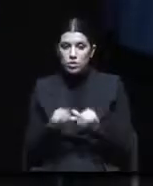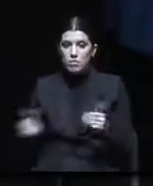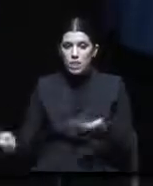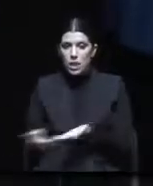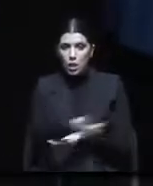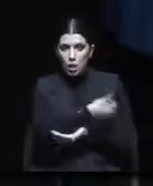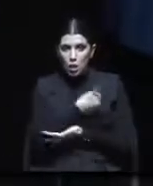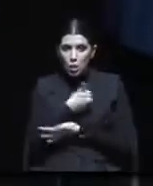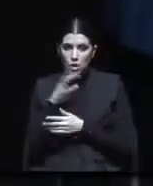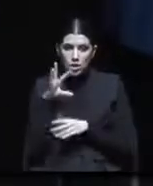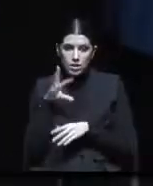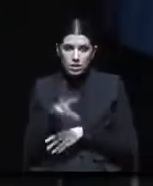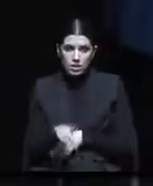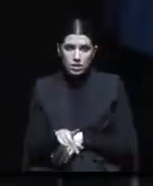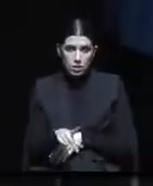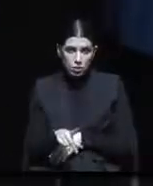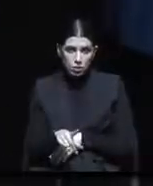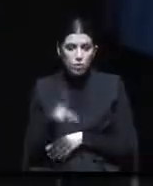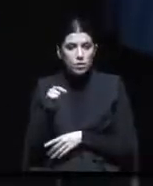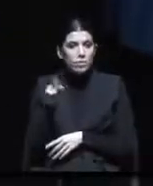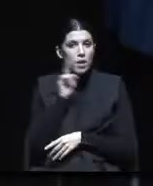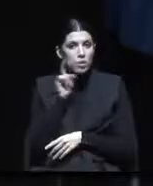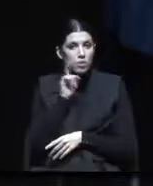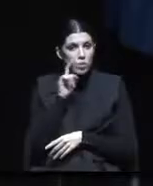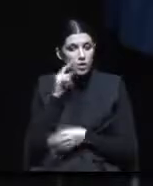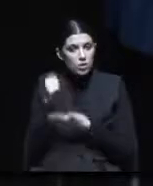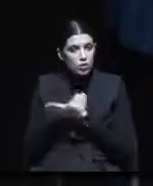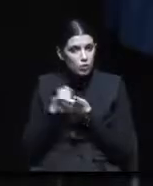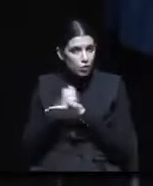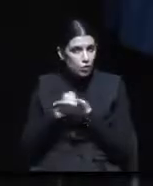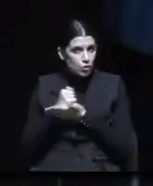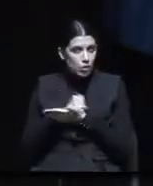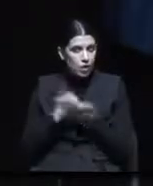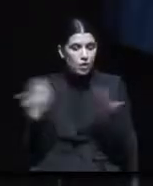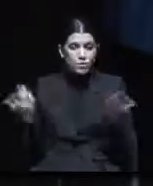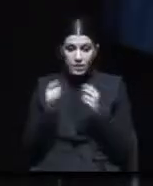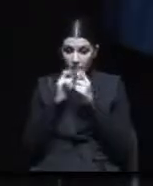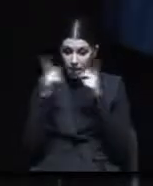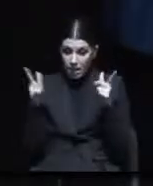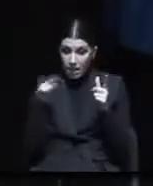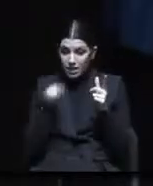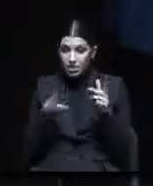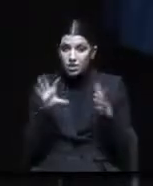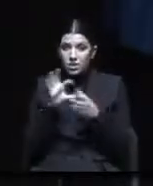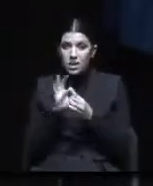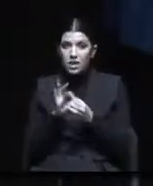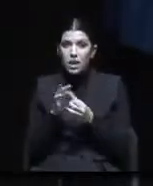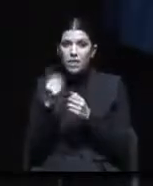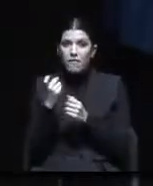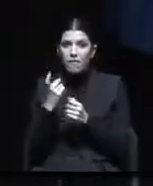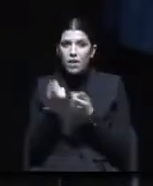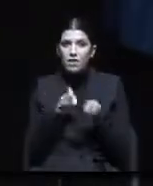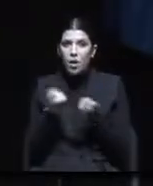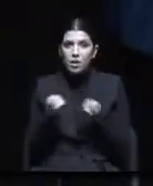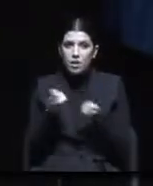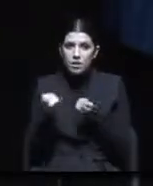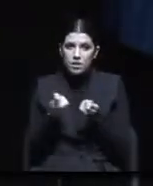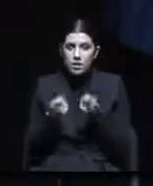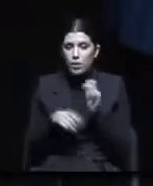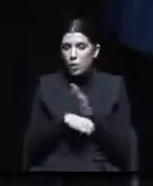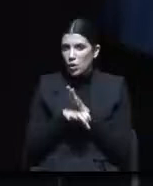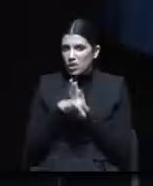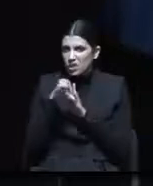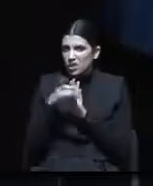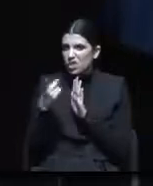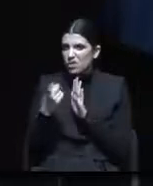de resíduos na cidade de Lisboa e a segurança dos trabalhadores. Estes alertas diziam respeito à falta de organização e de